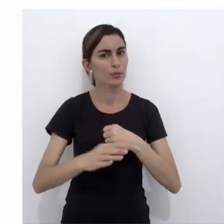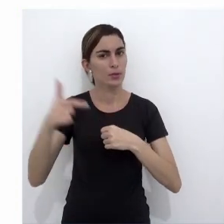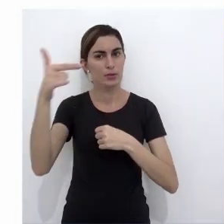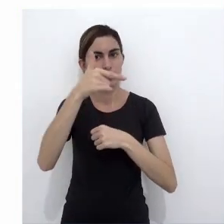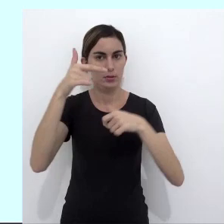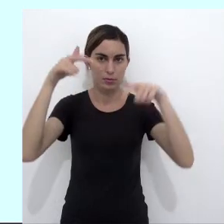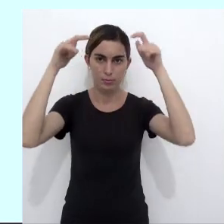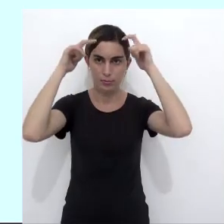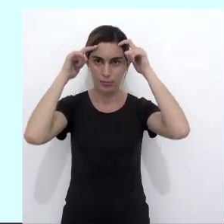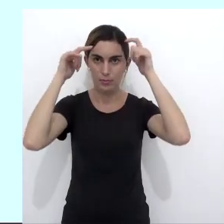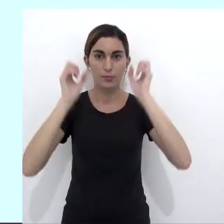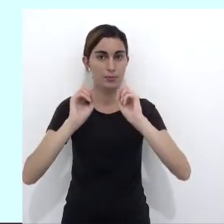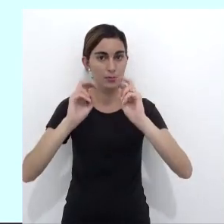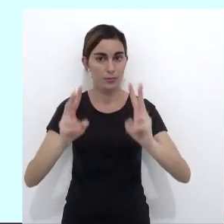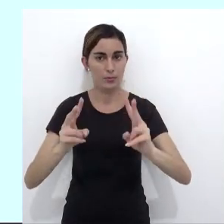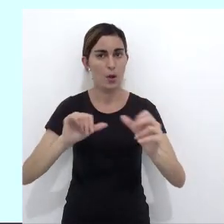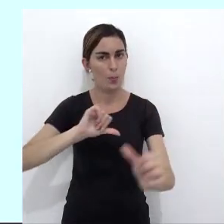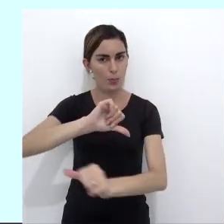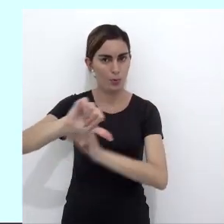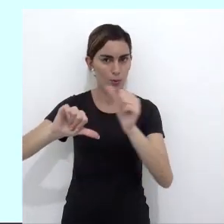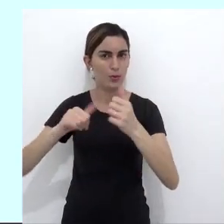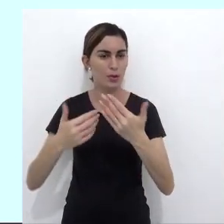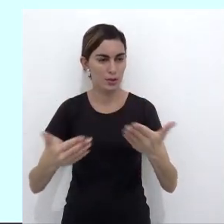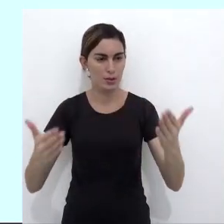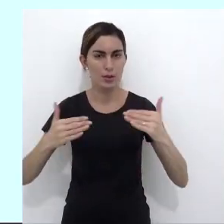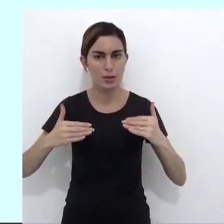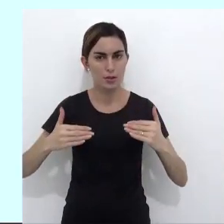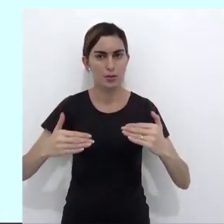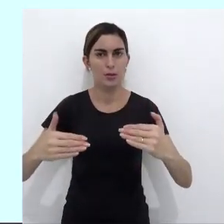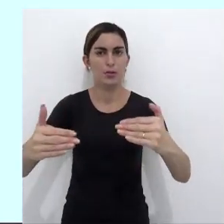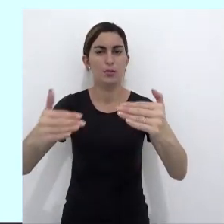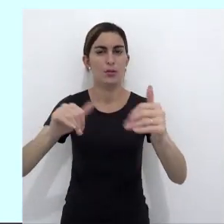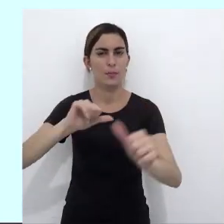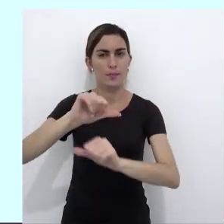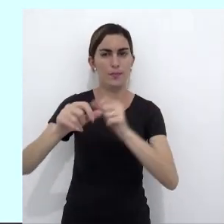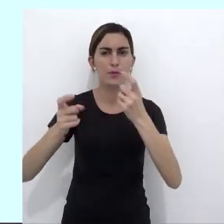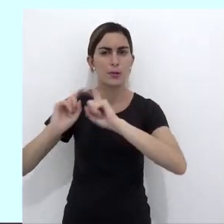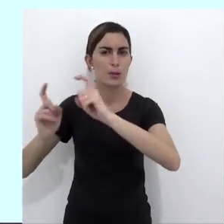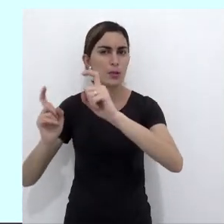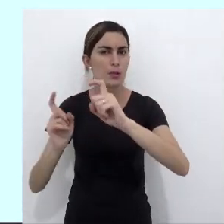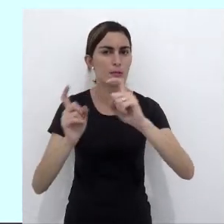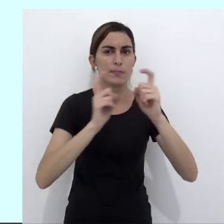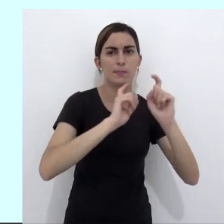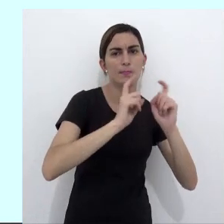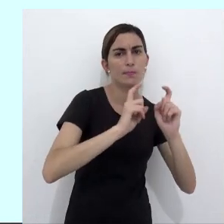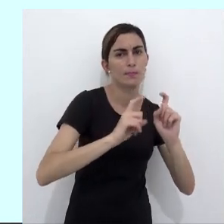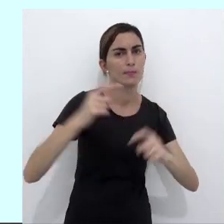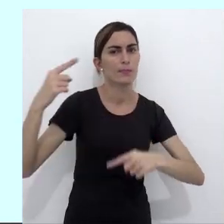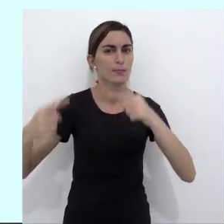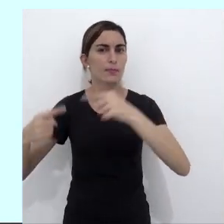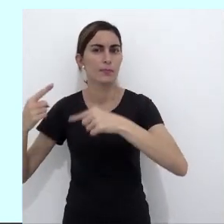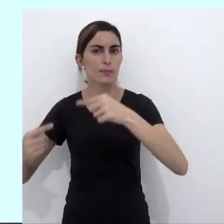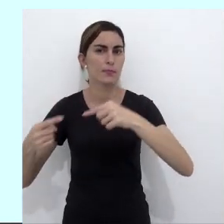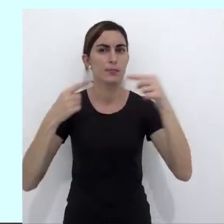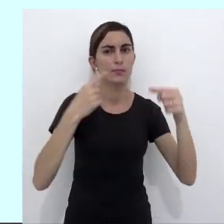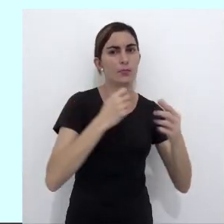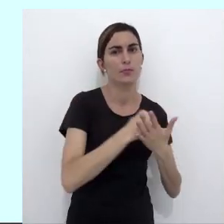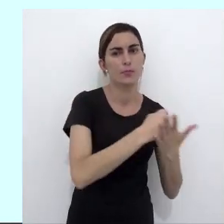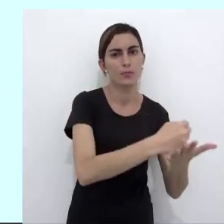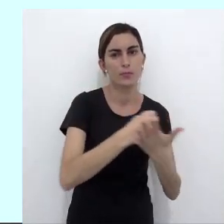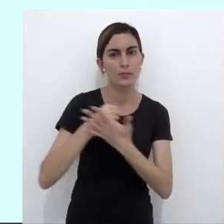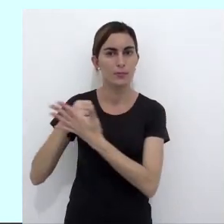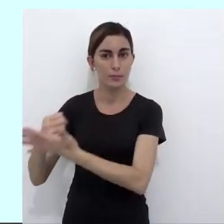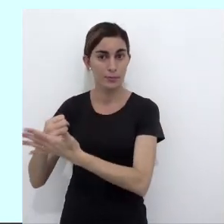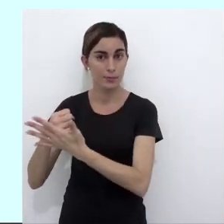segundo reinado. Okay? A mudança aí seria através das transações políticas com apoio